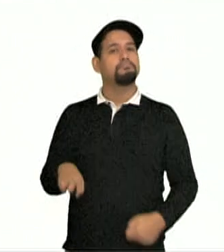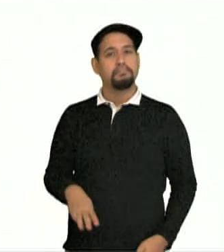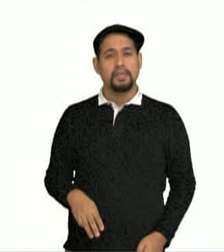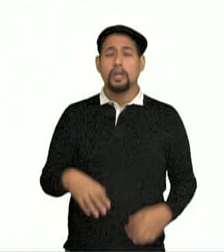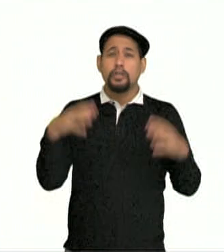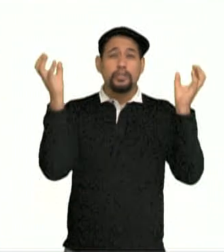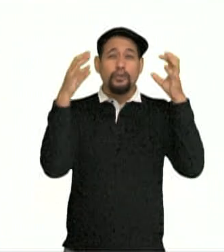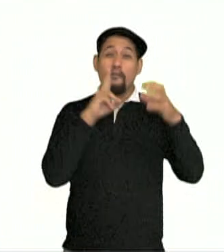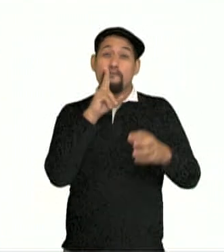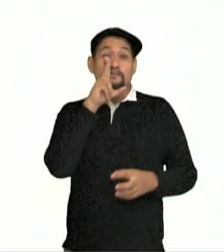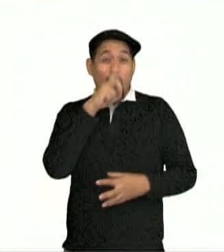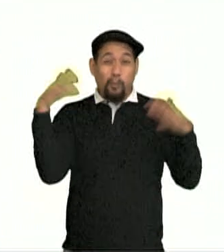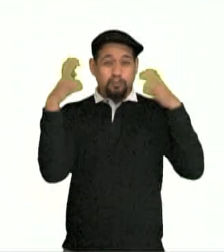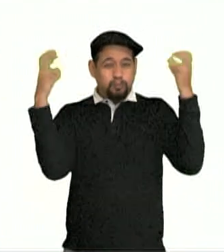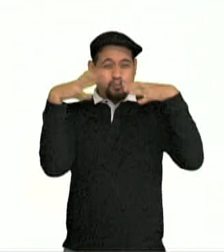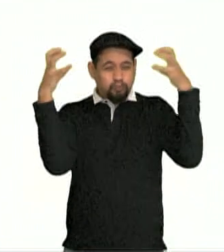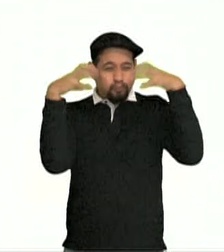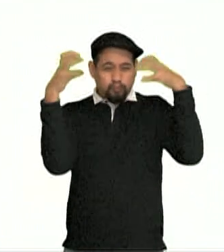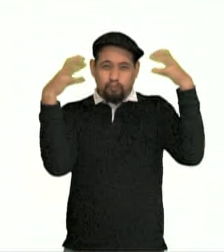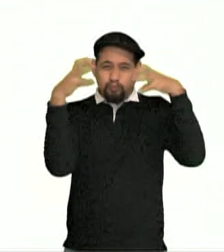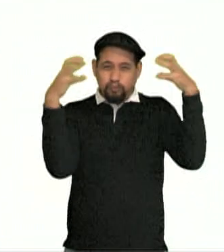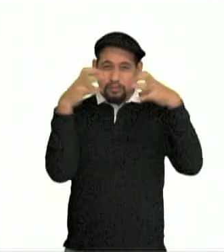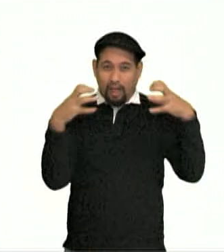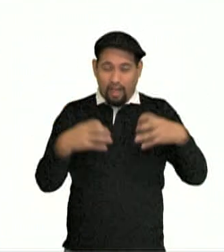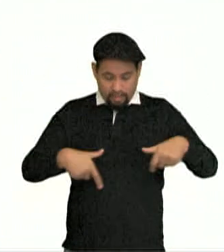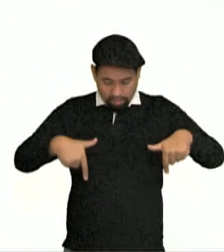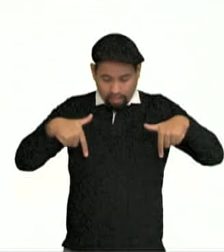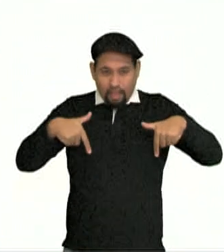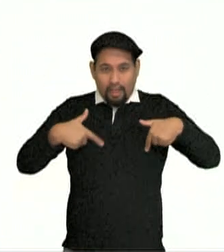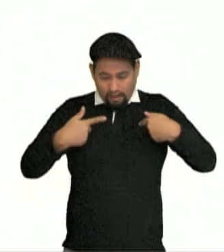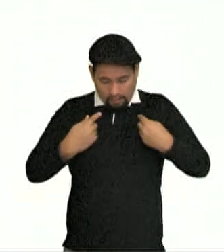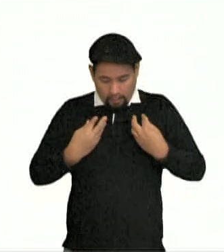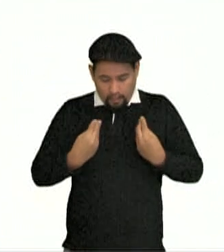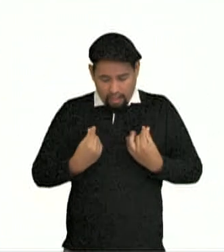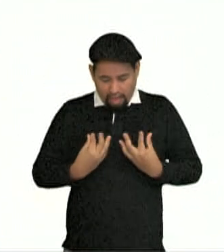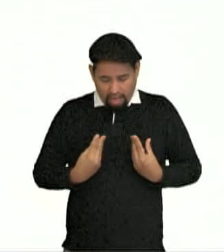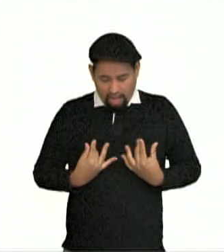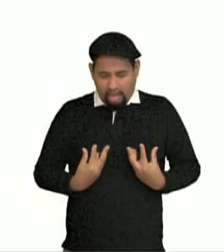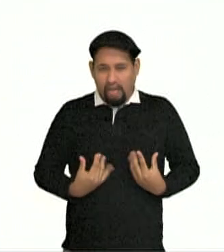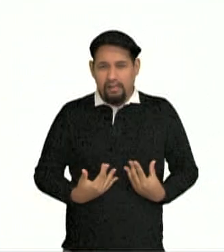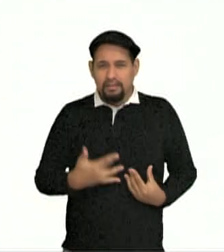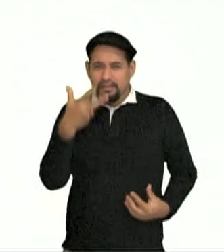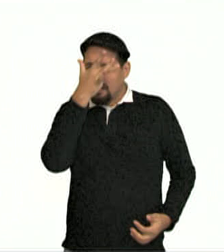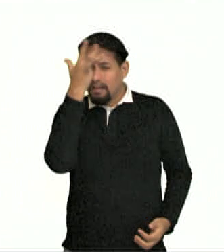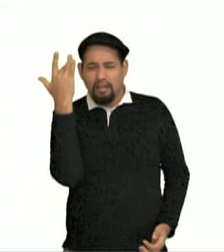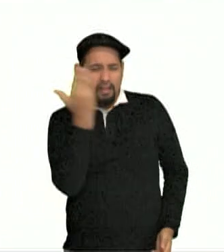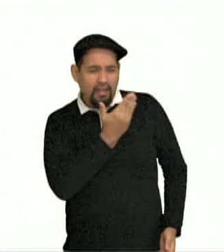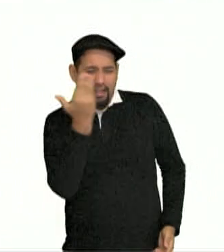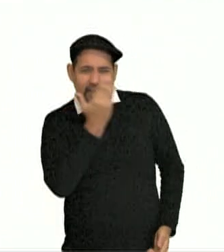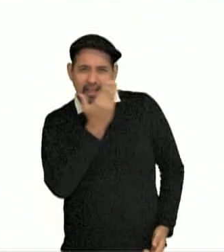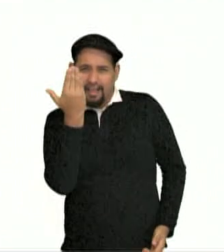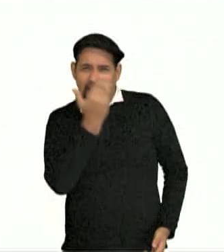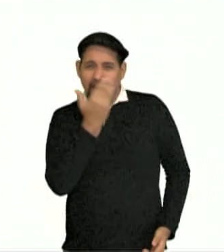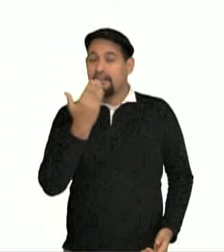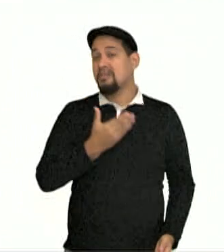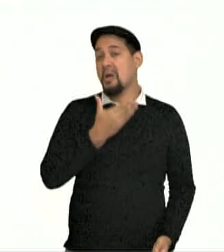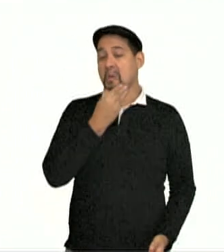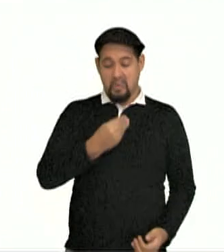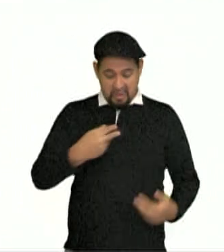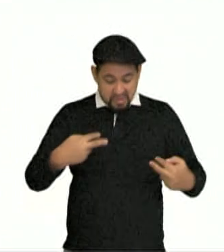Chovia mais forte agora. Borrada, a inscrição tornara-se ilegível. A ele isso pouco